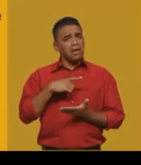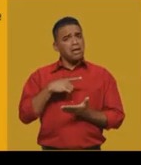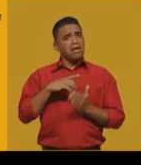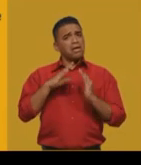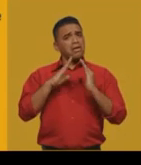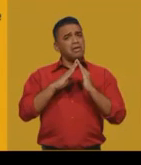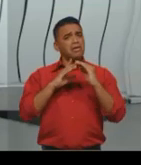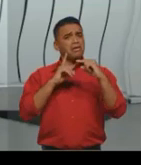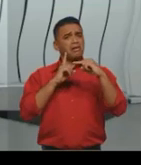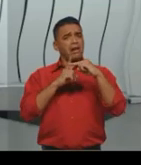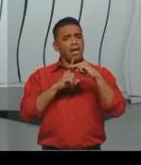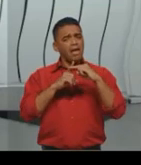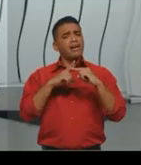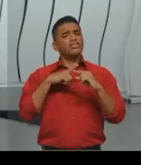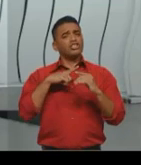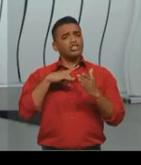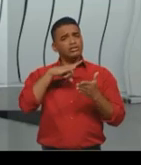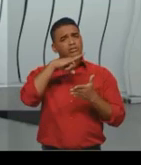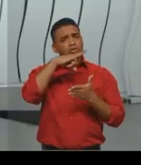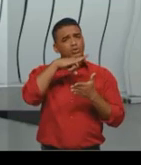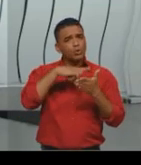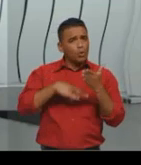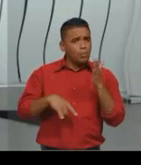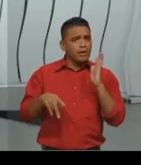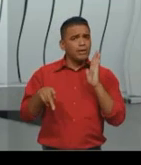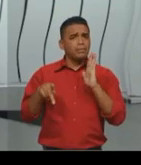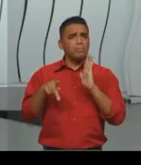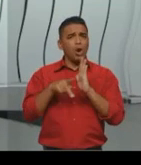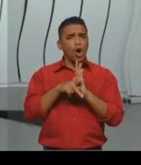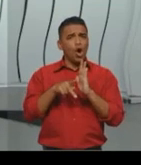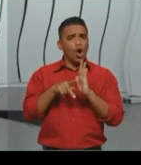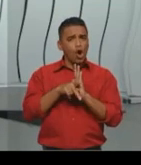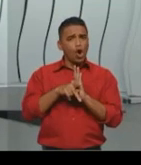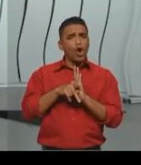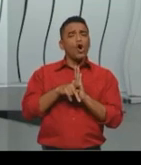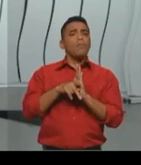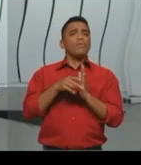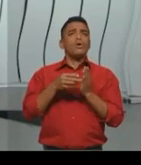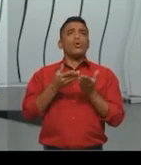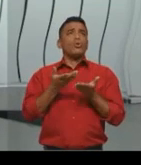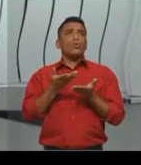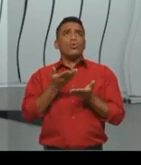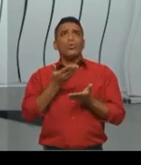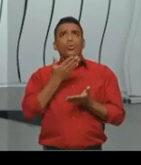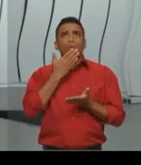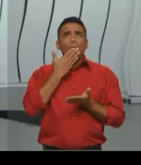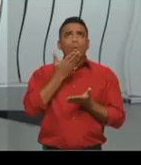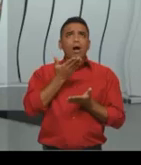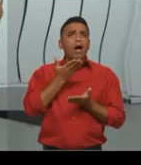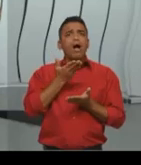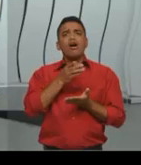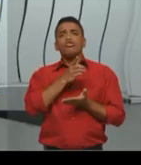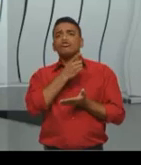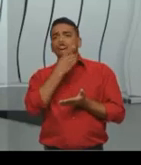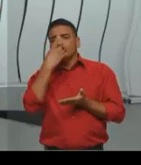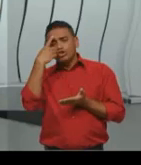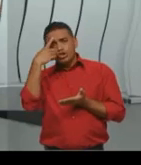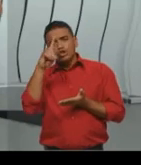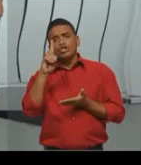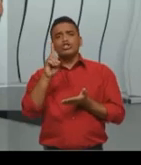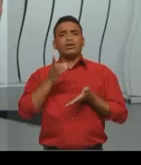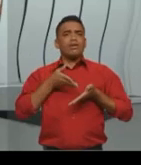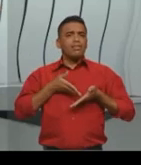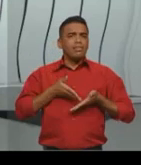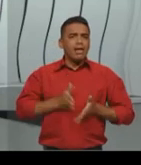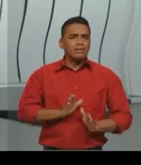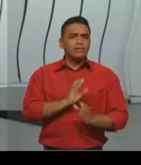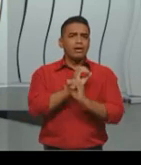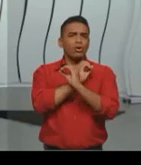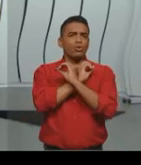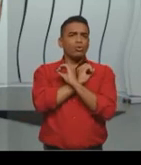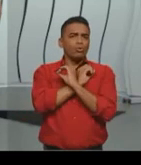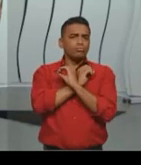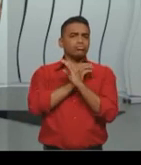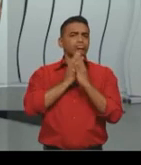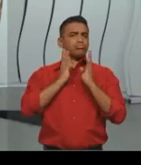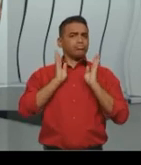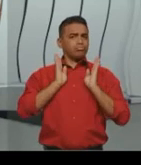mas não se tem certeza. Então, é estimado, não tem aquela certeza absoluta, que ele